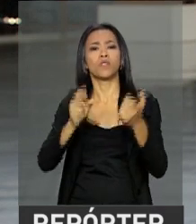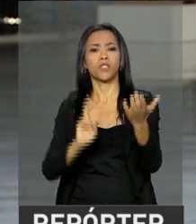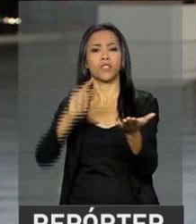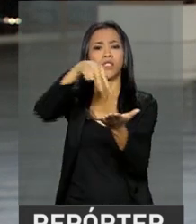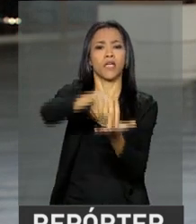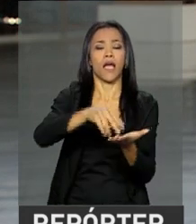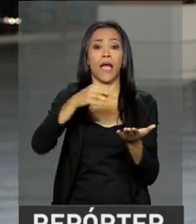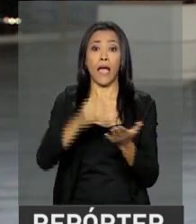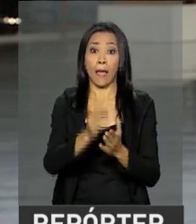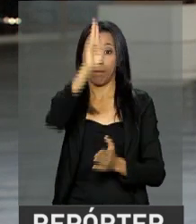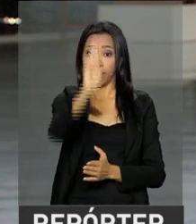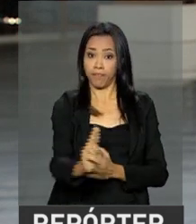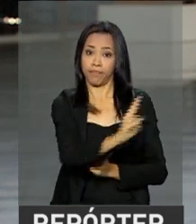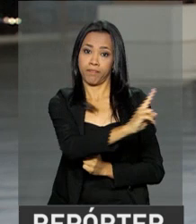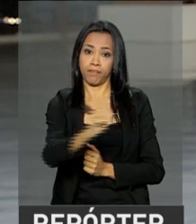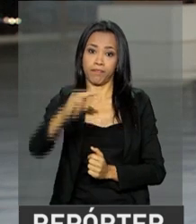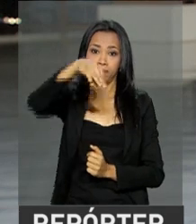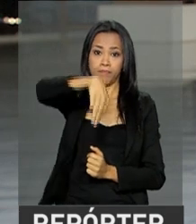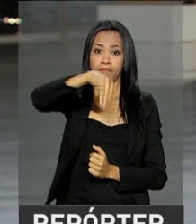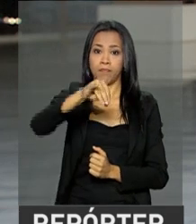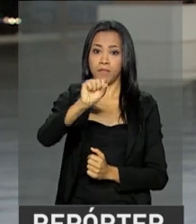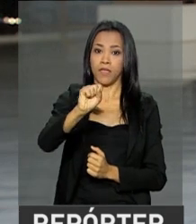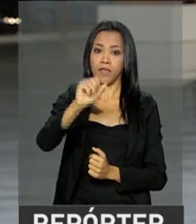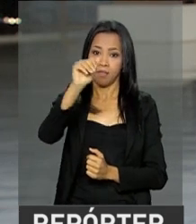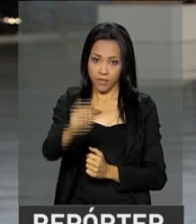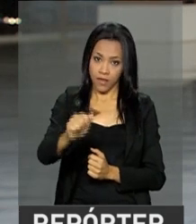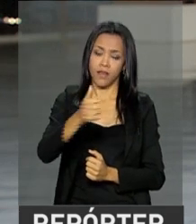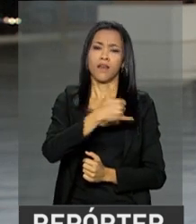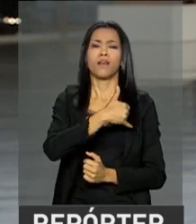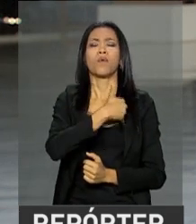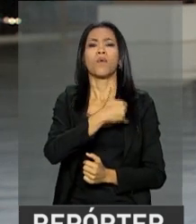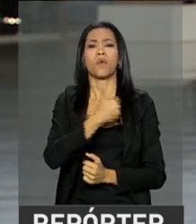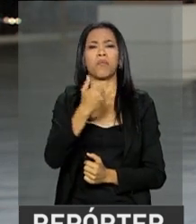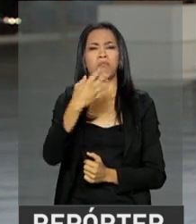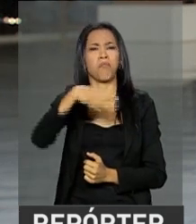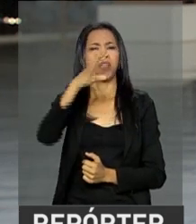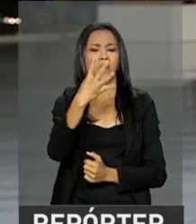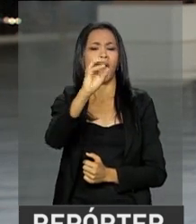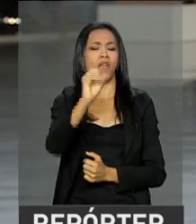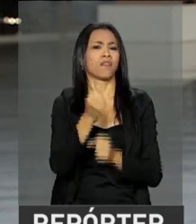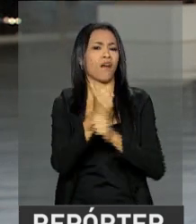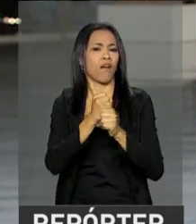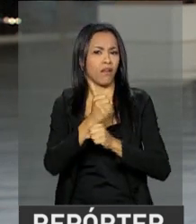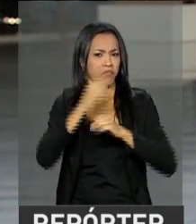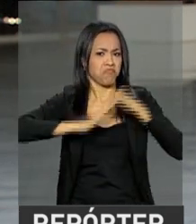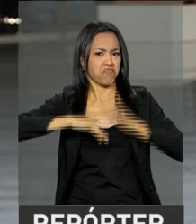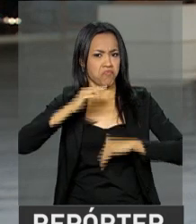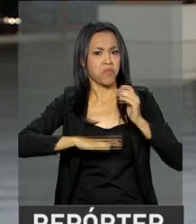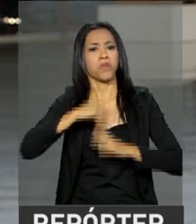memória a Jorge Bastos Moreno jornalista político com mais de 40 anos de carreira que morreu na semana passada aos